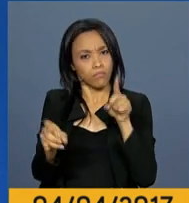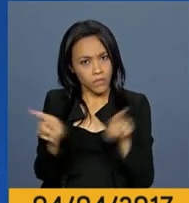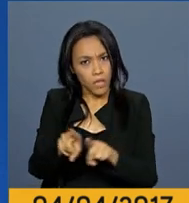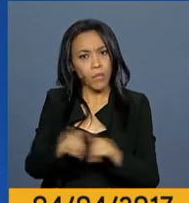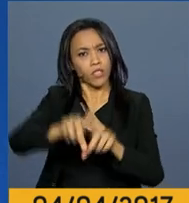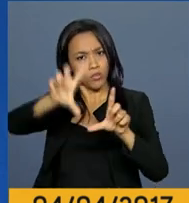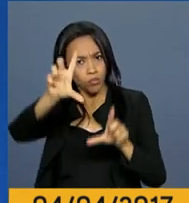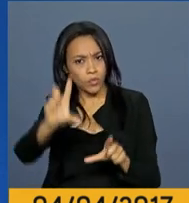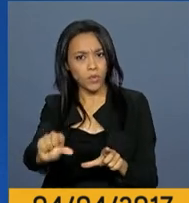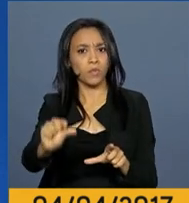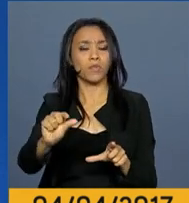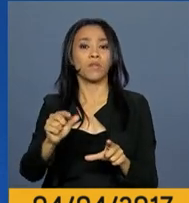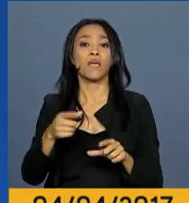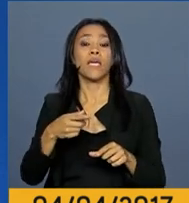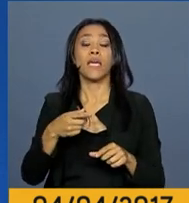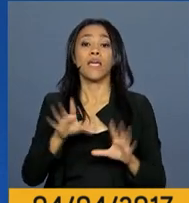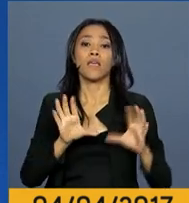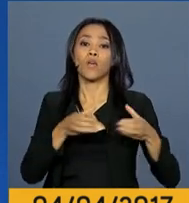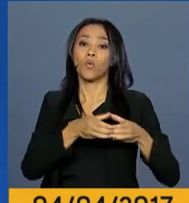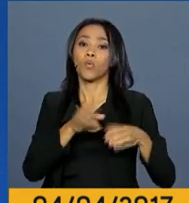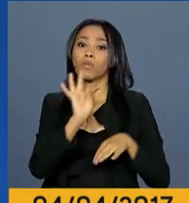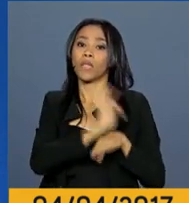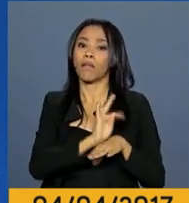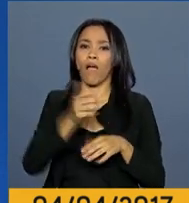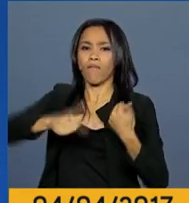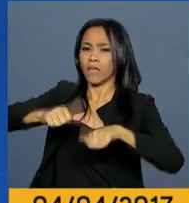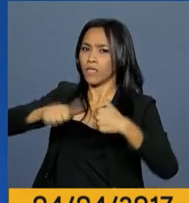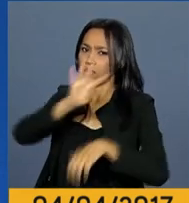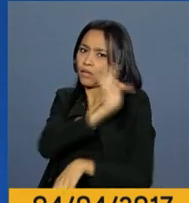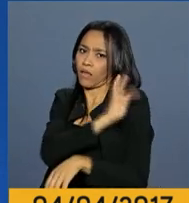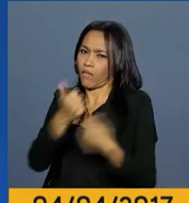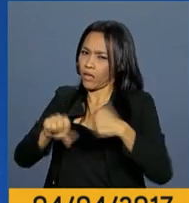em avaliações técnicas, né? Está em 12,5%,